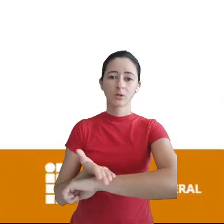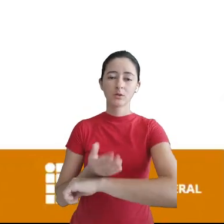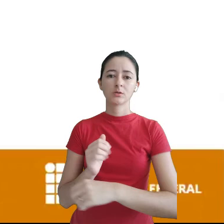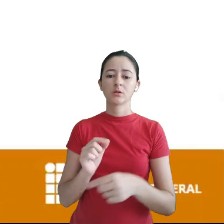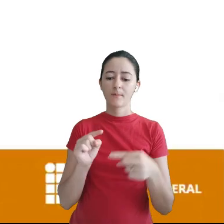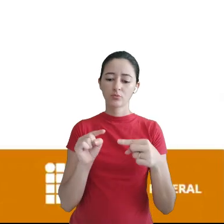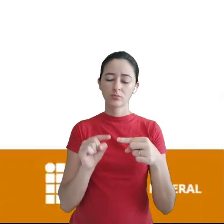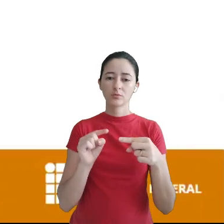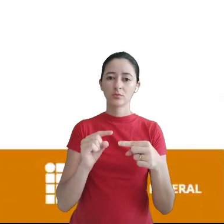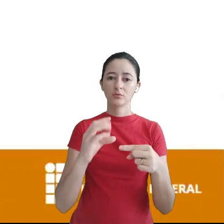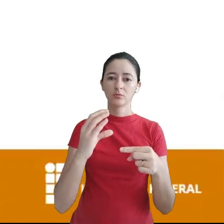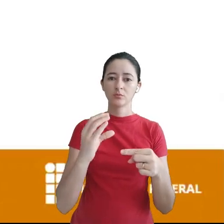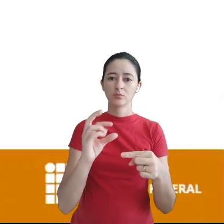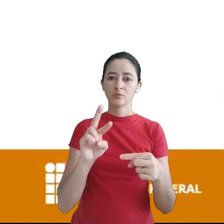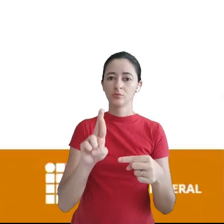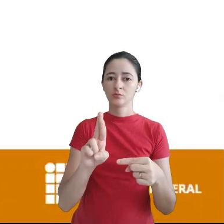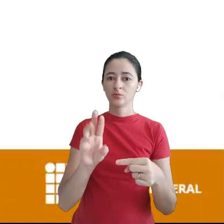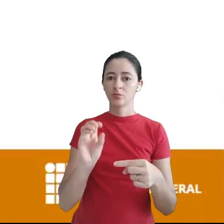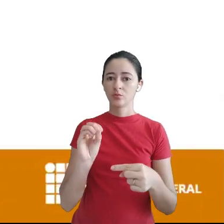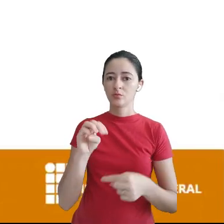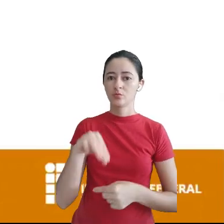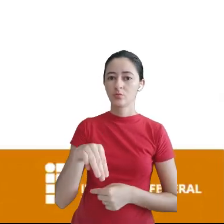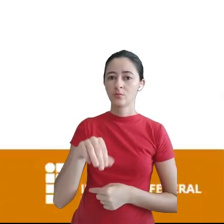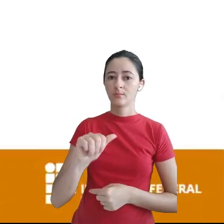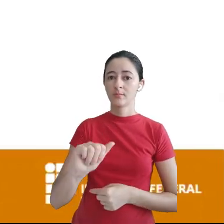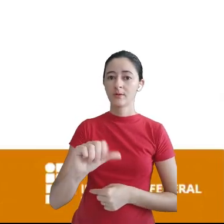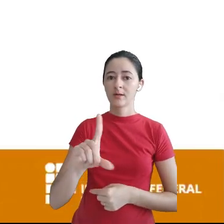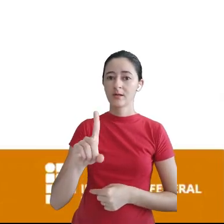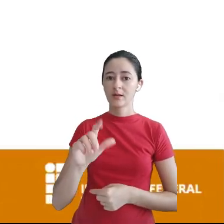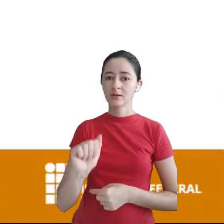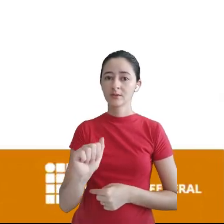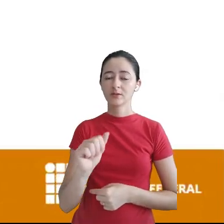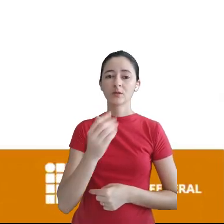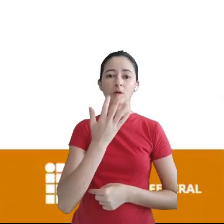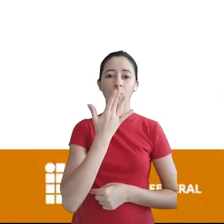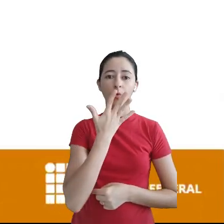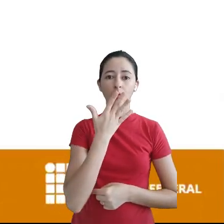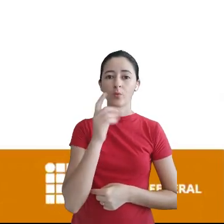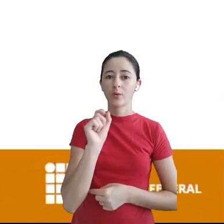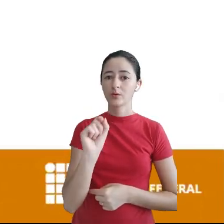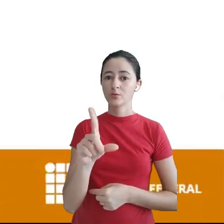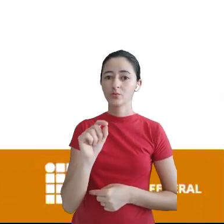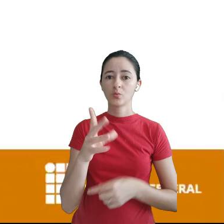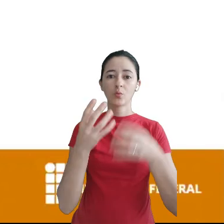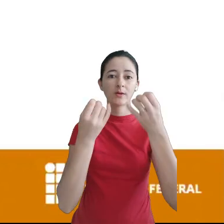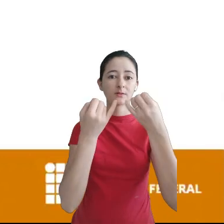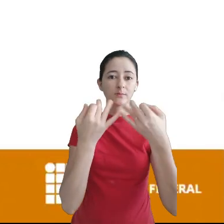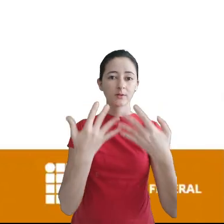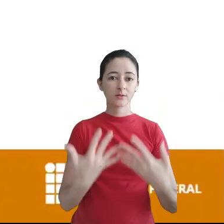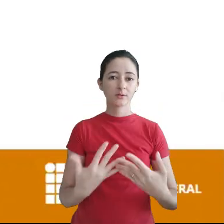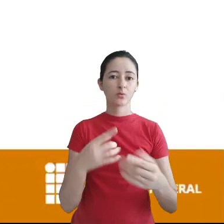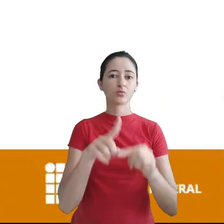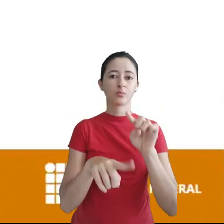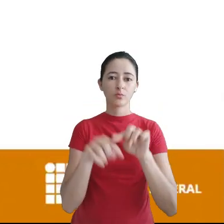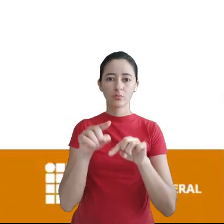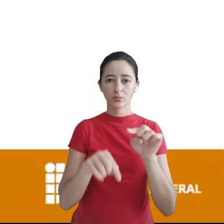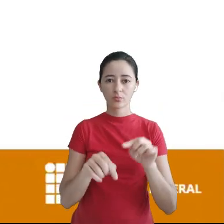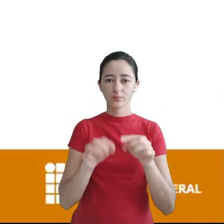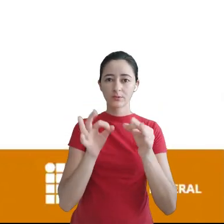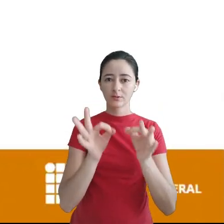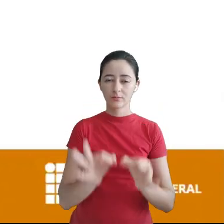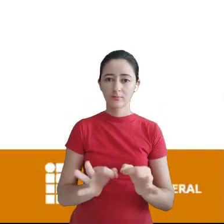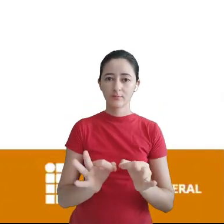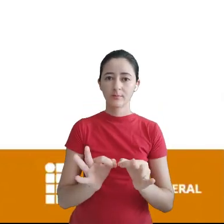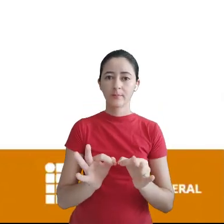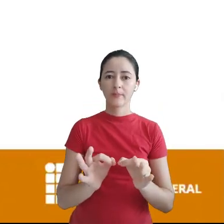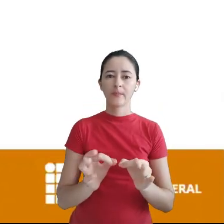branca da ponta cromada, tá? Cor azul. Essa seria a descrição do produto. Então, esse aqui é um